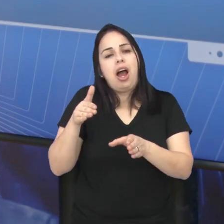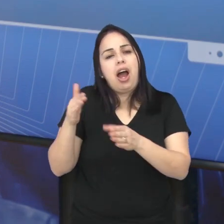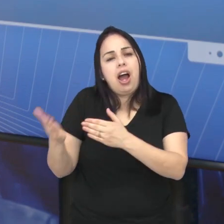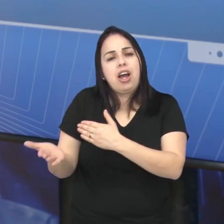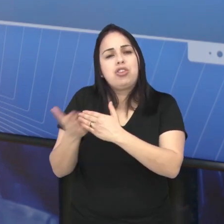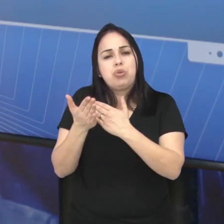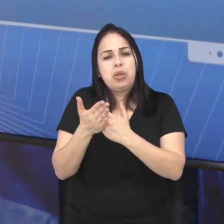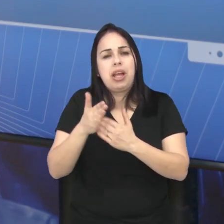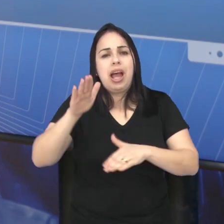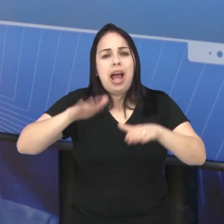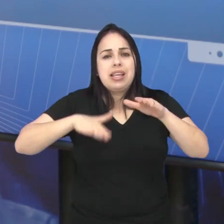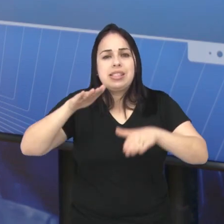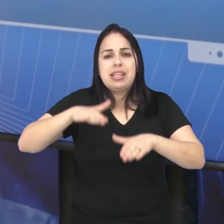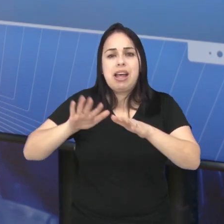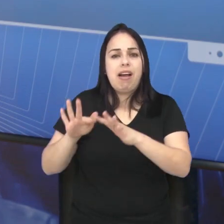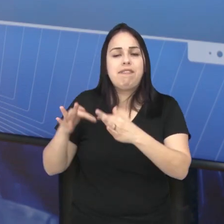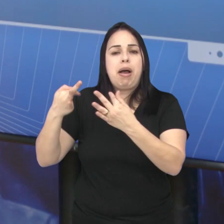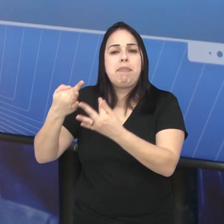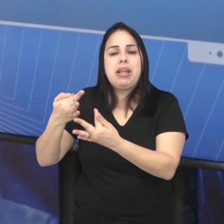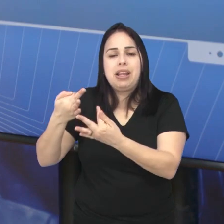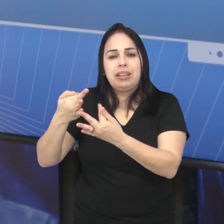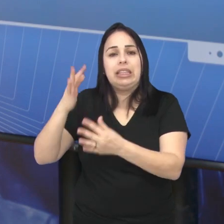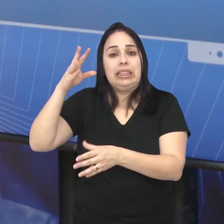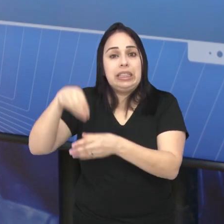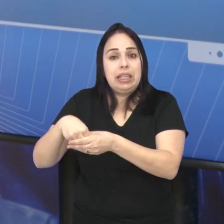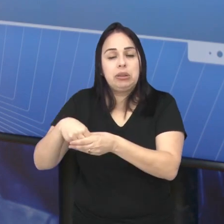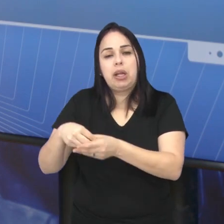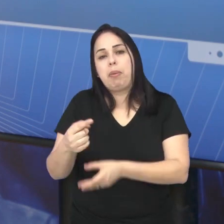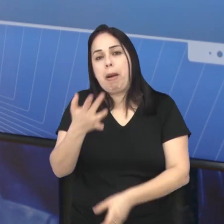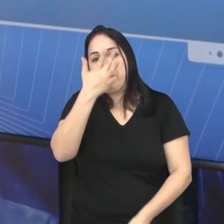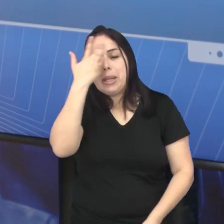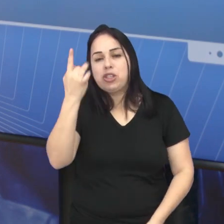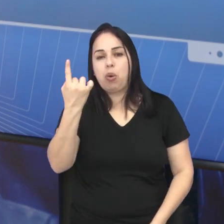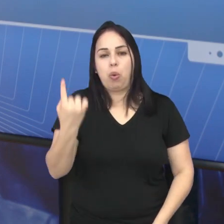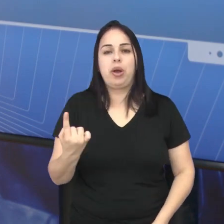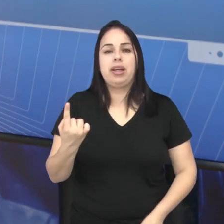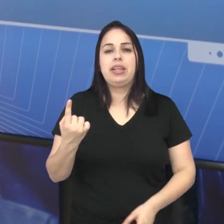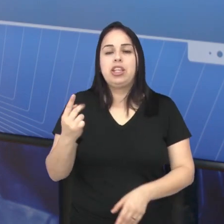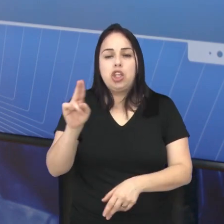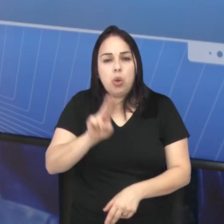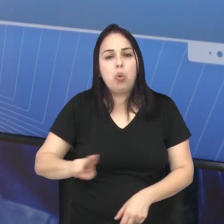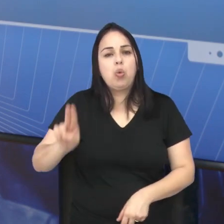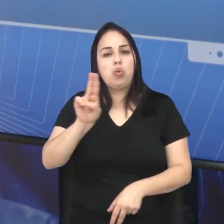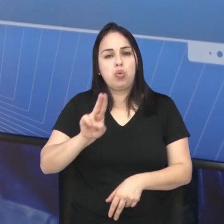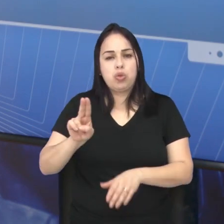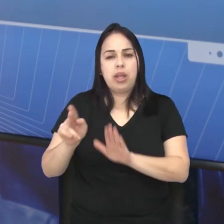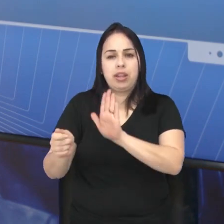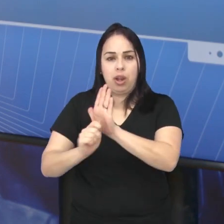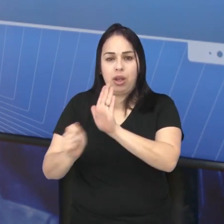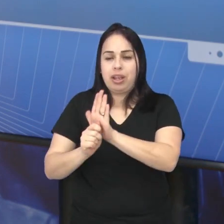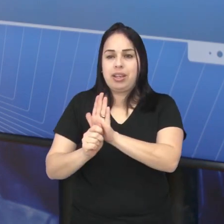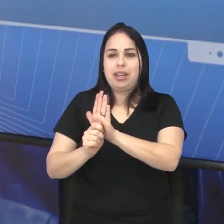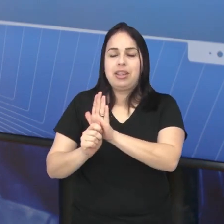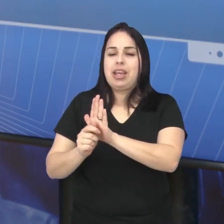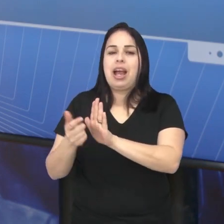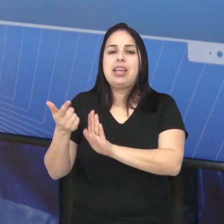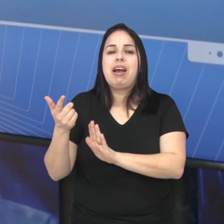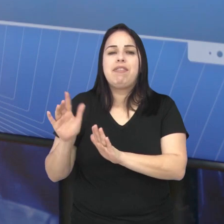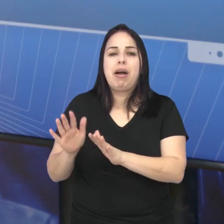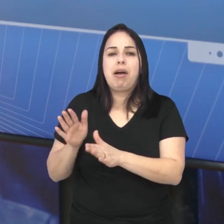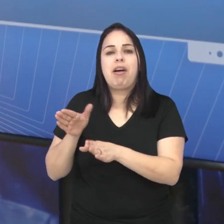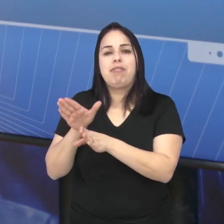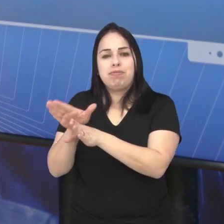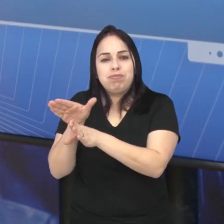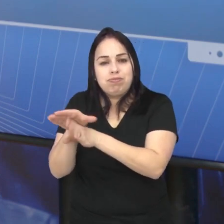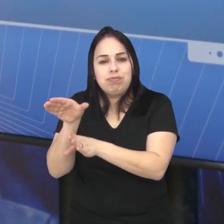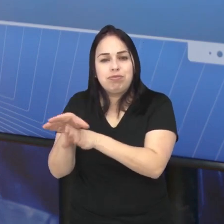quando ela tem aquele usuário dentro de casa que ele não consegue ir ou que ela não consegue fazer com que ele vá se